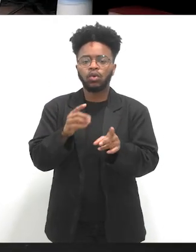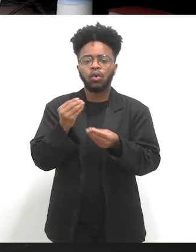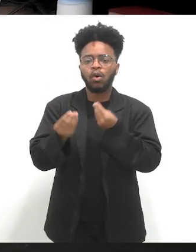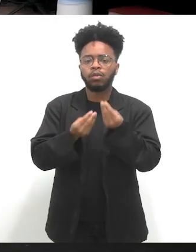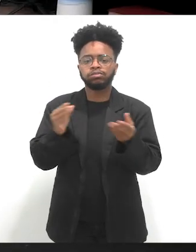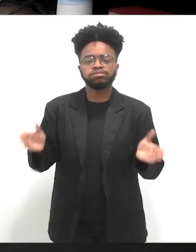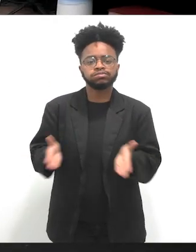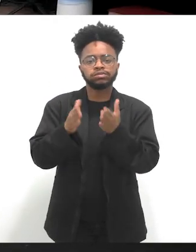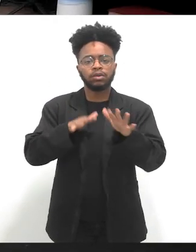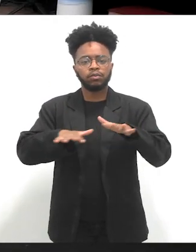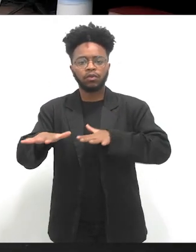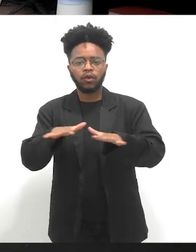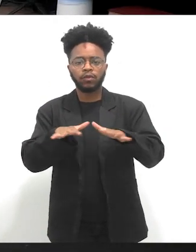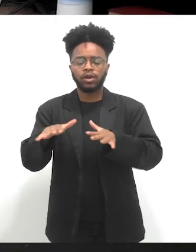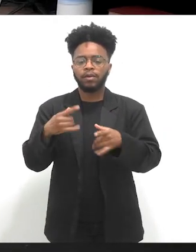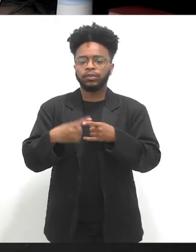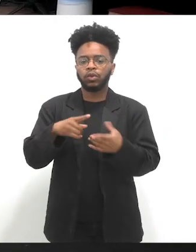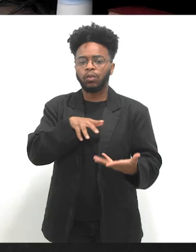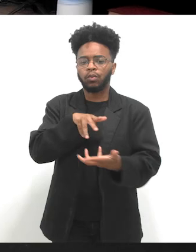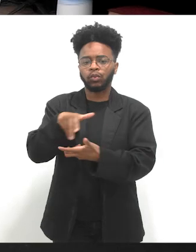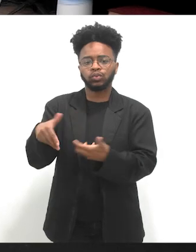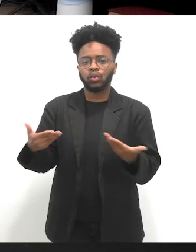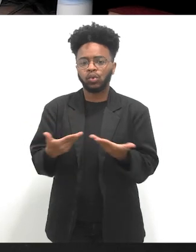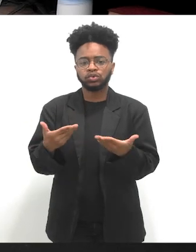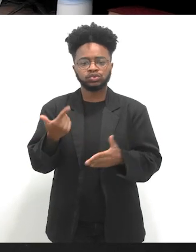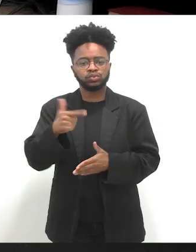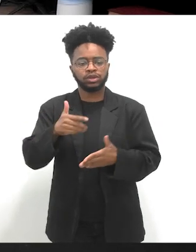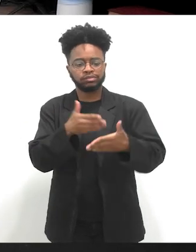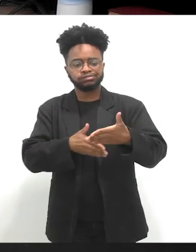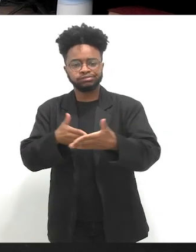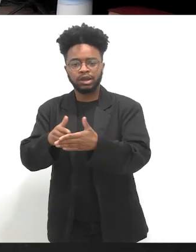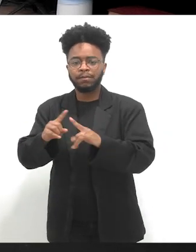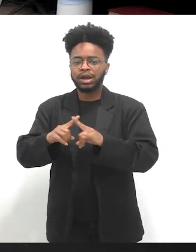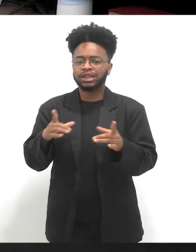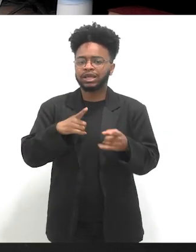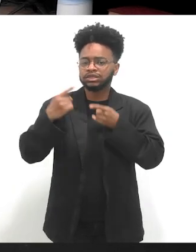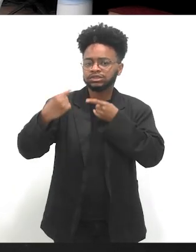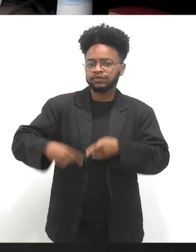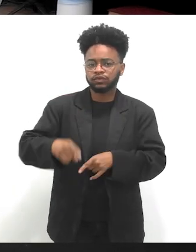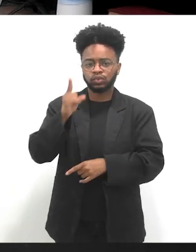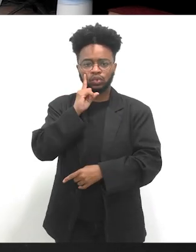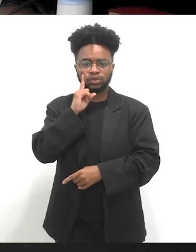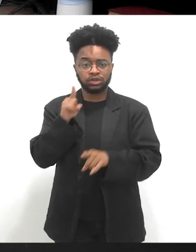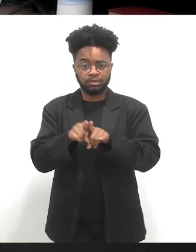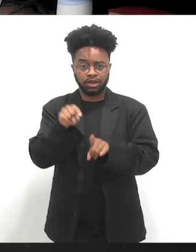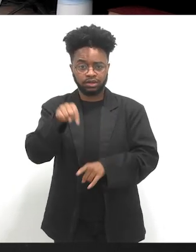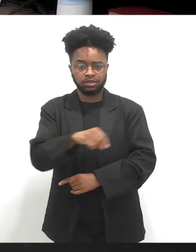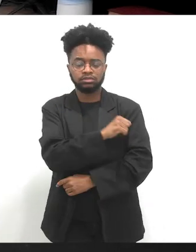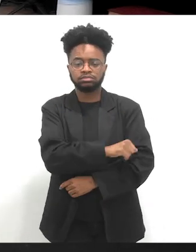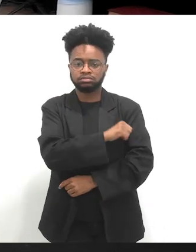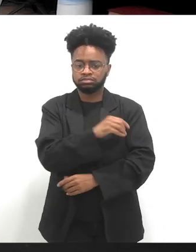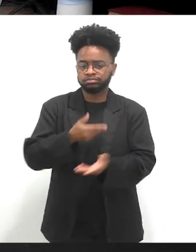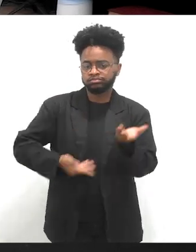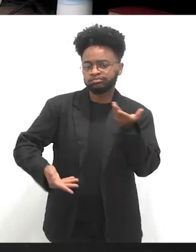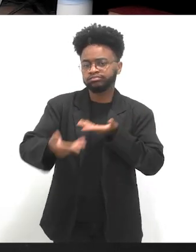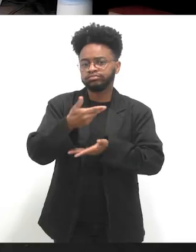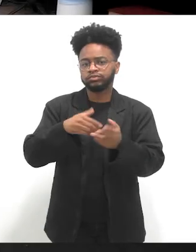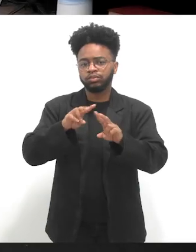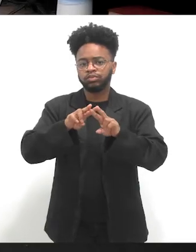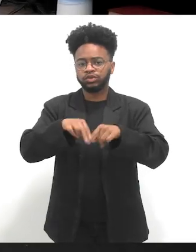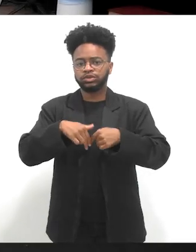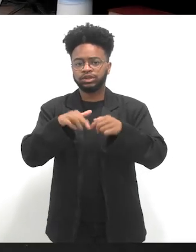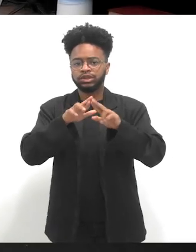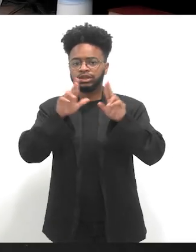de mobilização. Um mundo hoje sem fronteiras e que nos desafia cada dia, inclusive no Rio de Janeiro, para lidar com essa